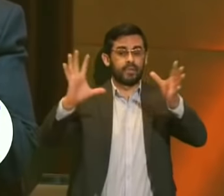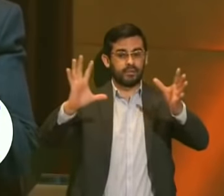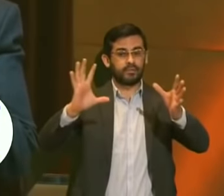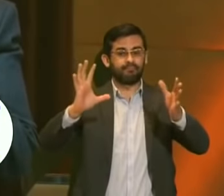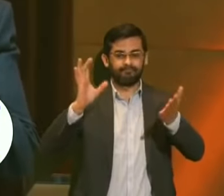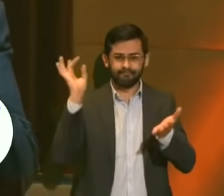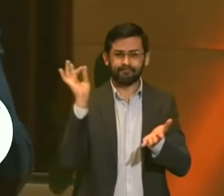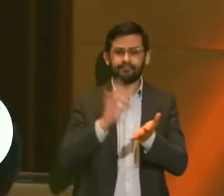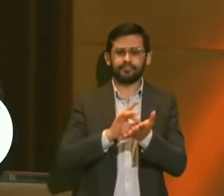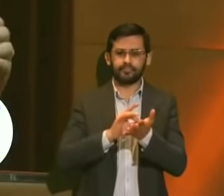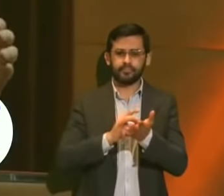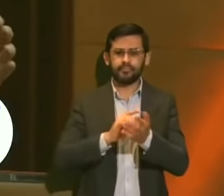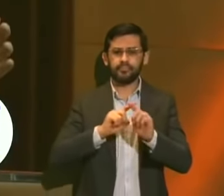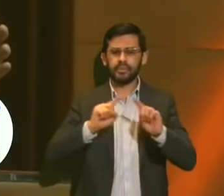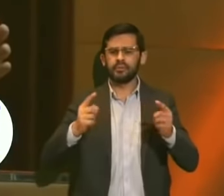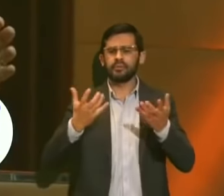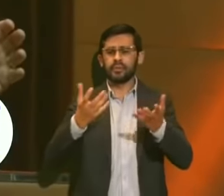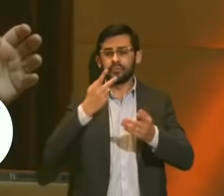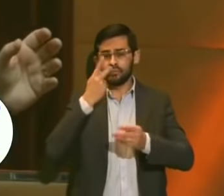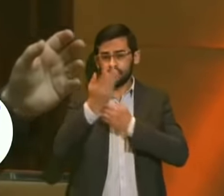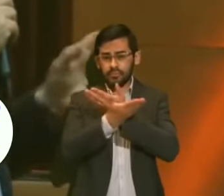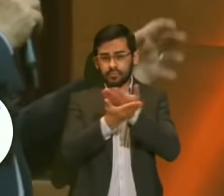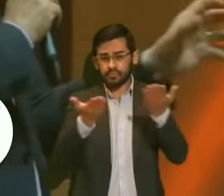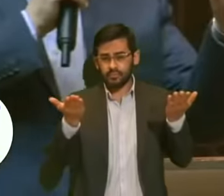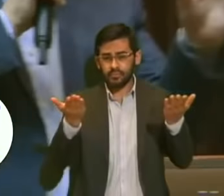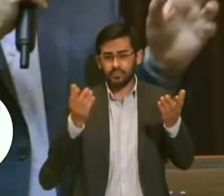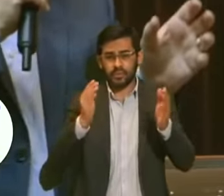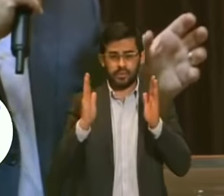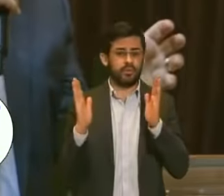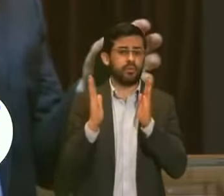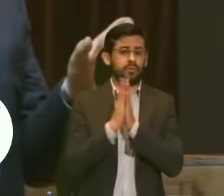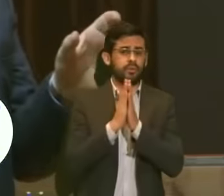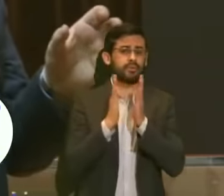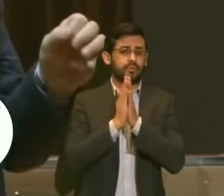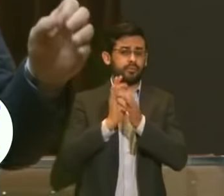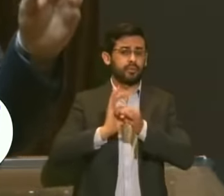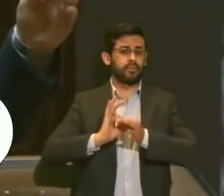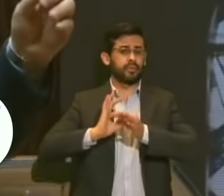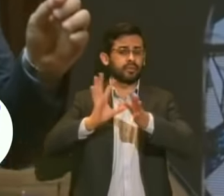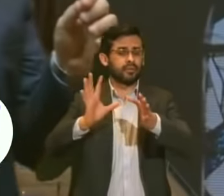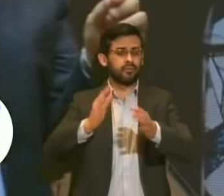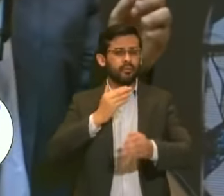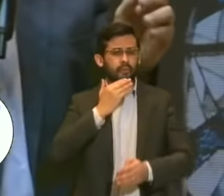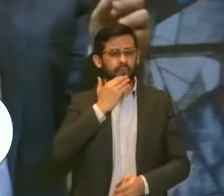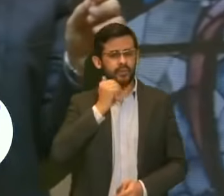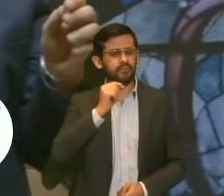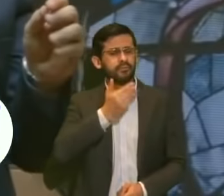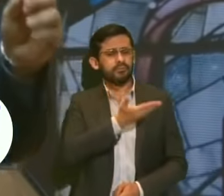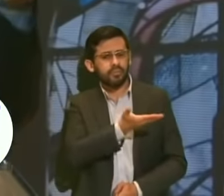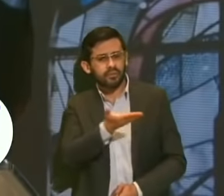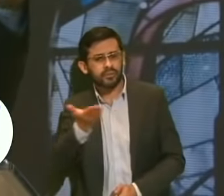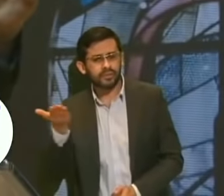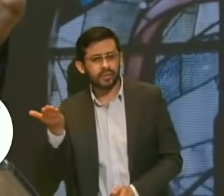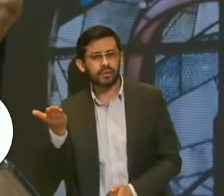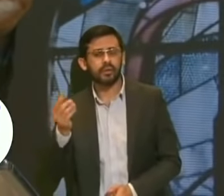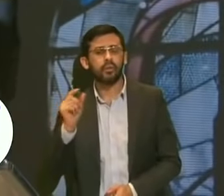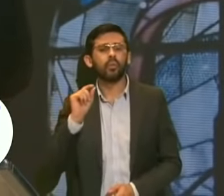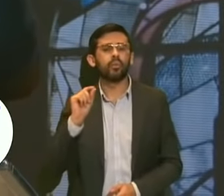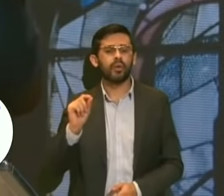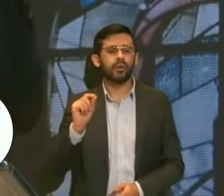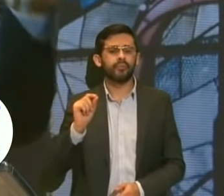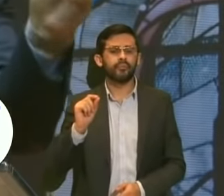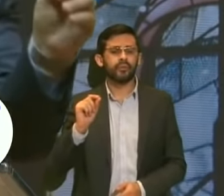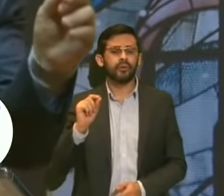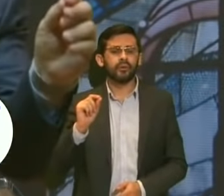Mas eu queria dizer para você que essa oração por libertação vai pedir para você caminhar